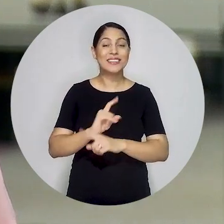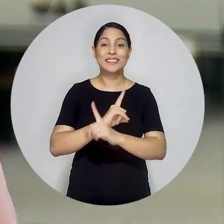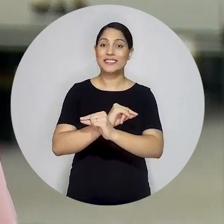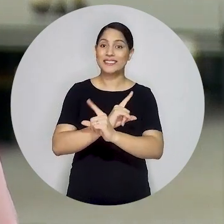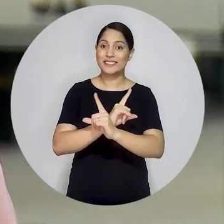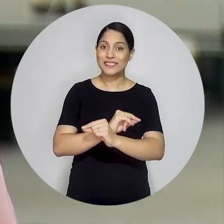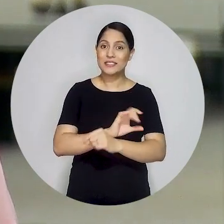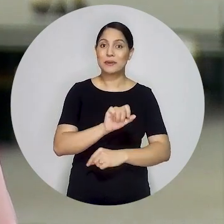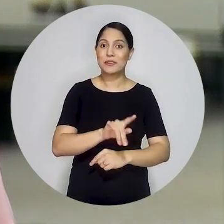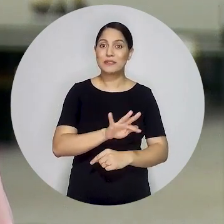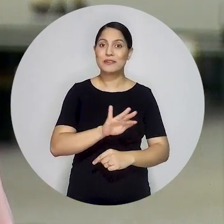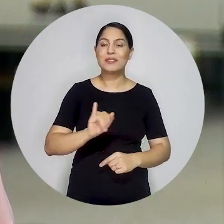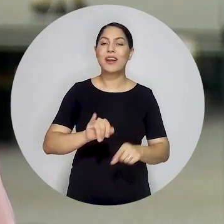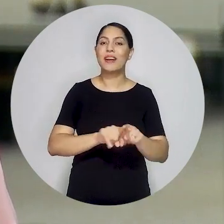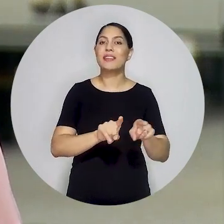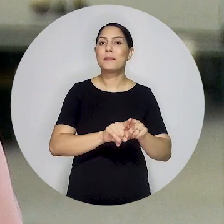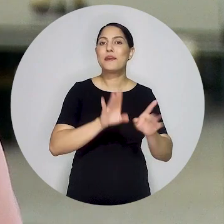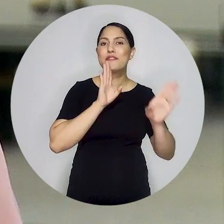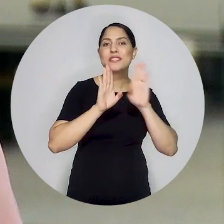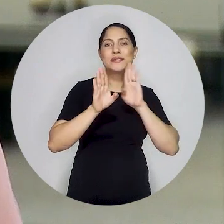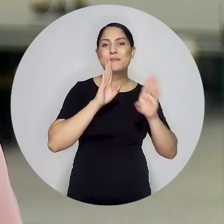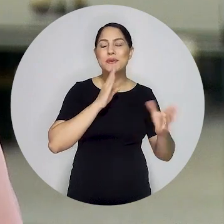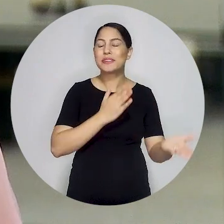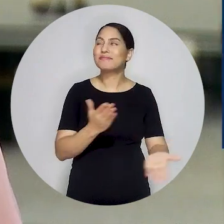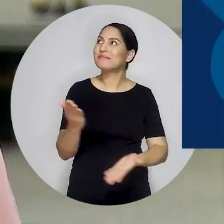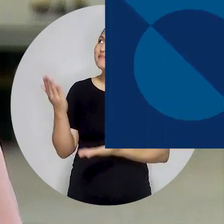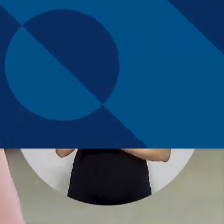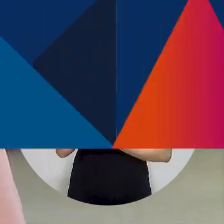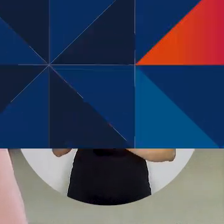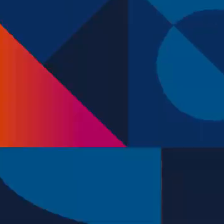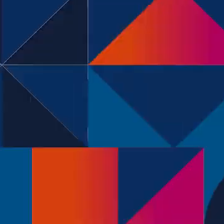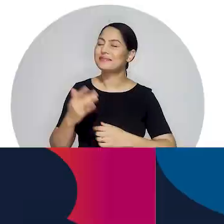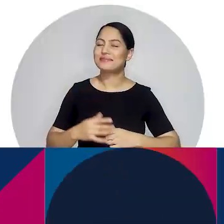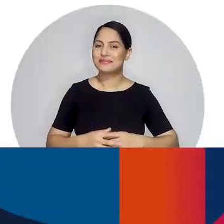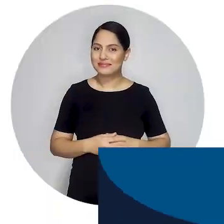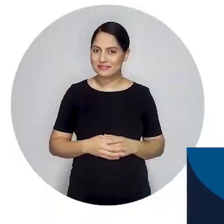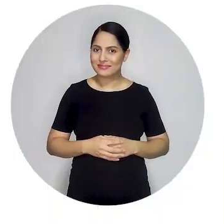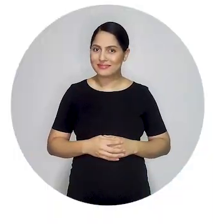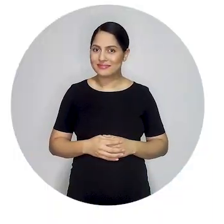no Instagram, YouTube, Twitter, Spotify e Facebook. Acompanhe.